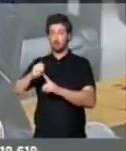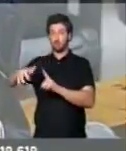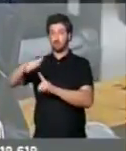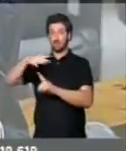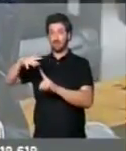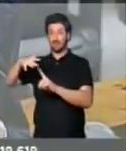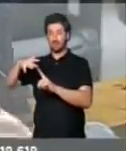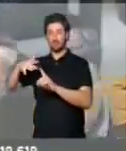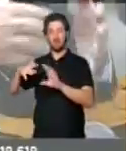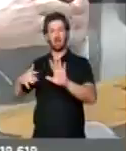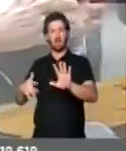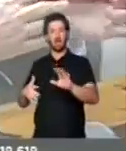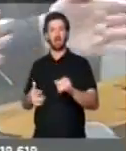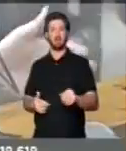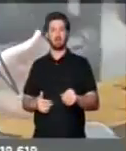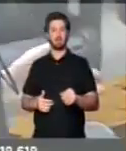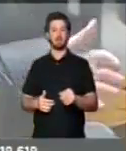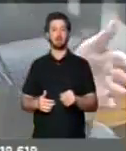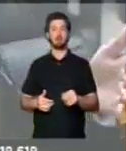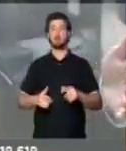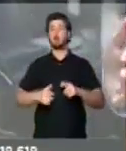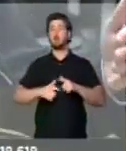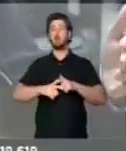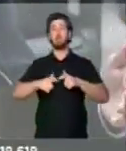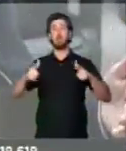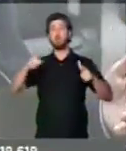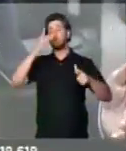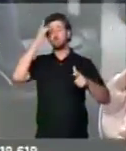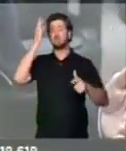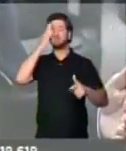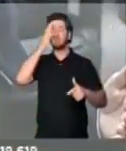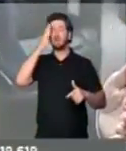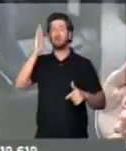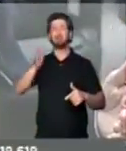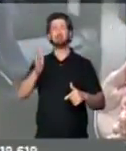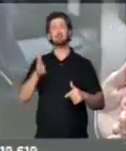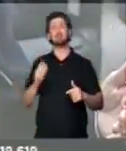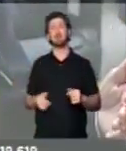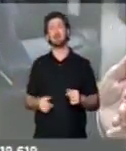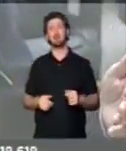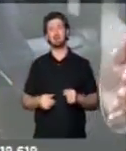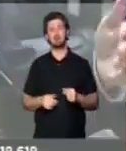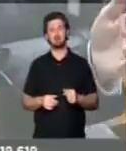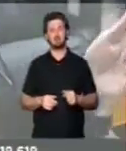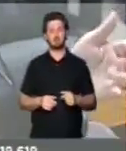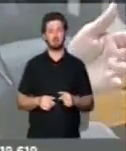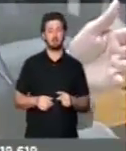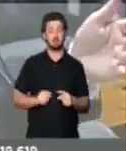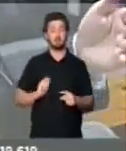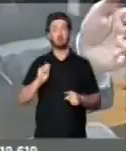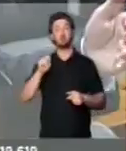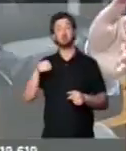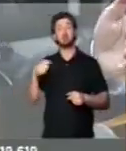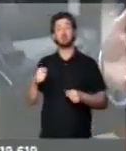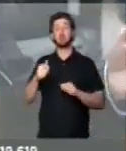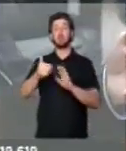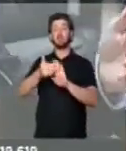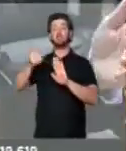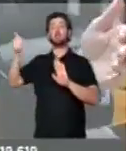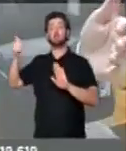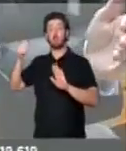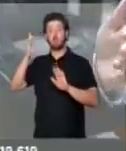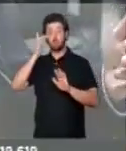E aí agora, todo mundo sabe, como diz o nosso ministro Eliseu Padilha, quem tirou a presidência